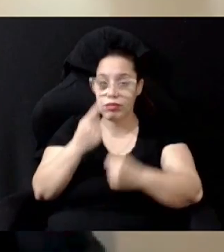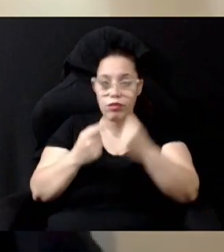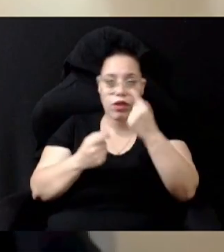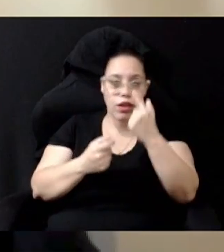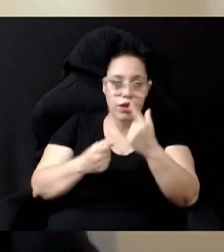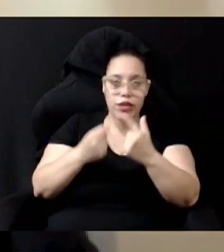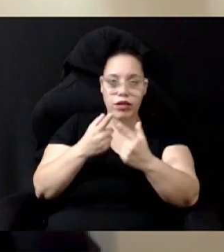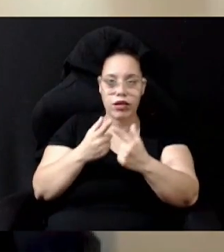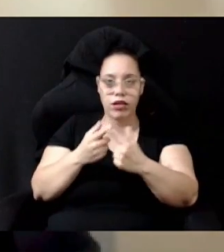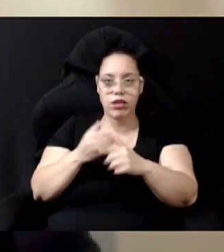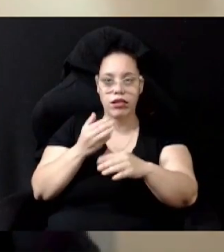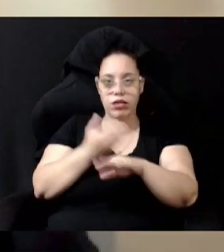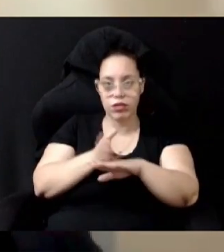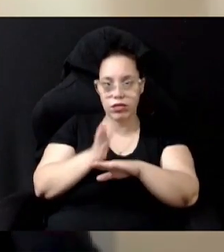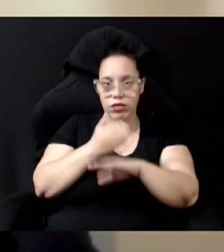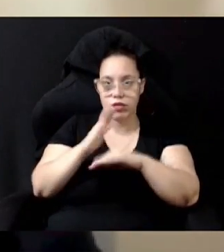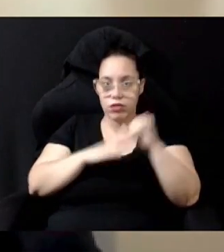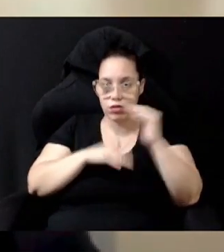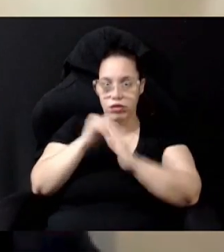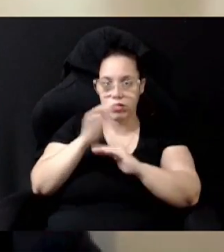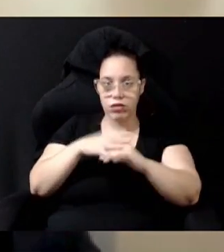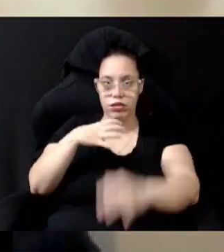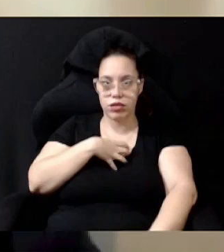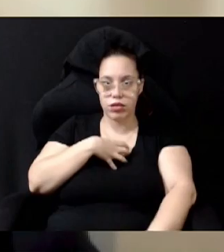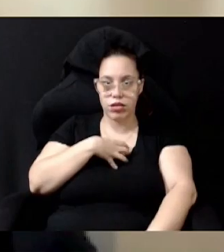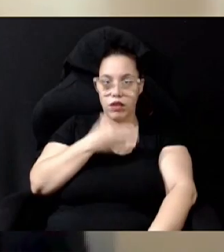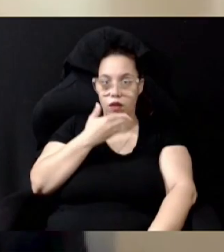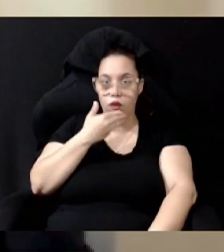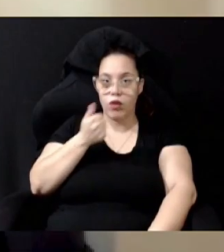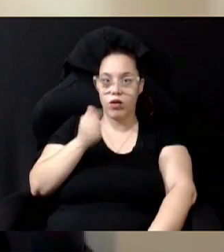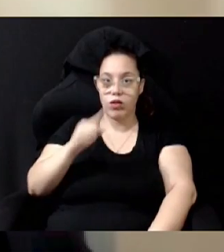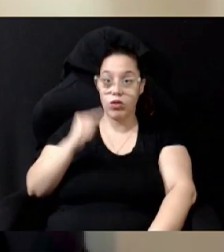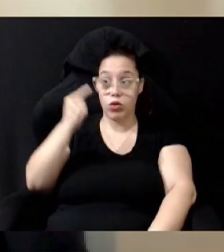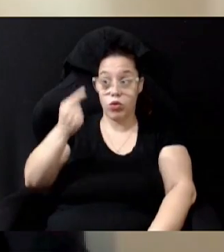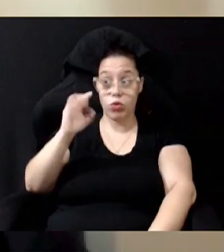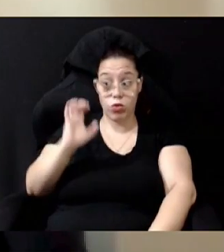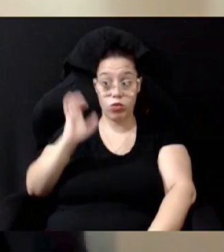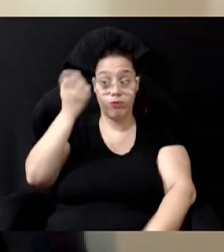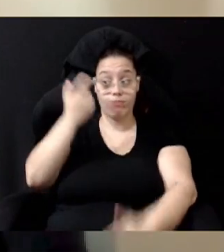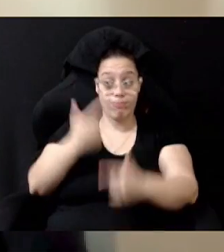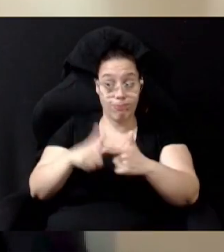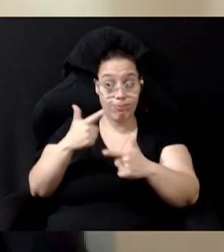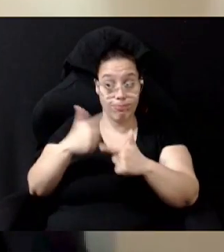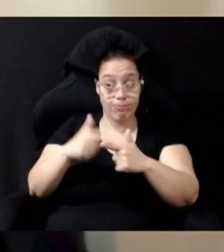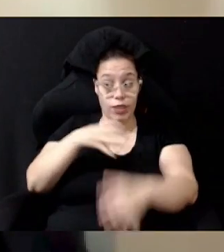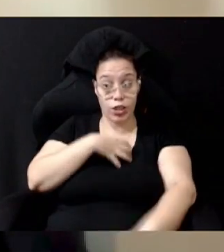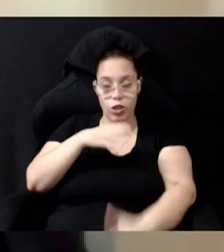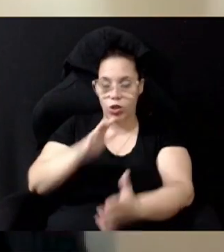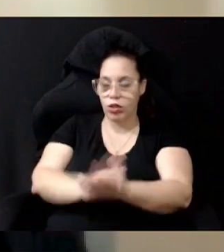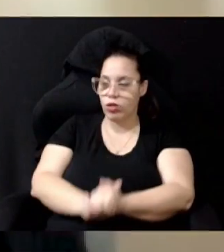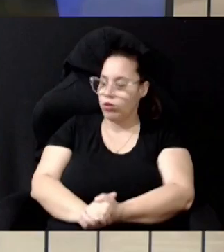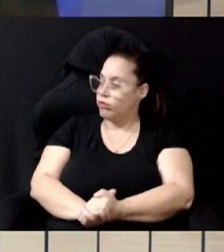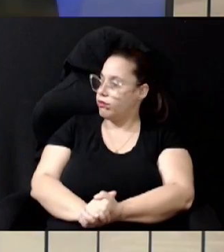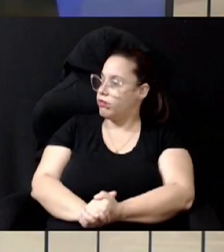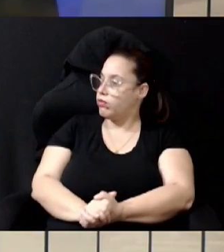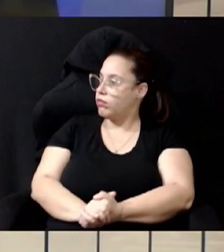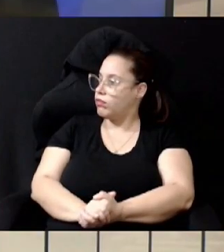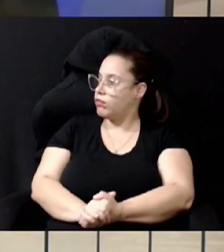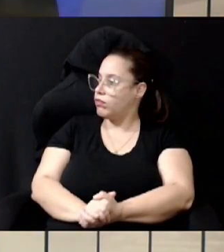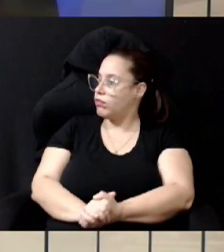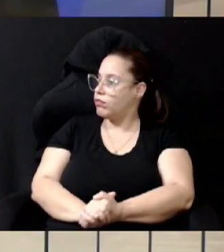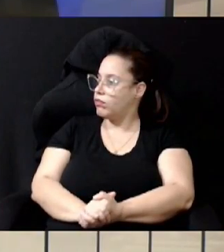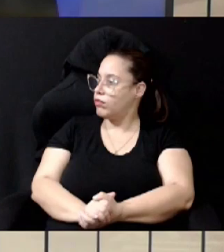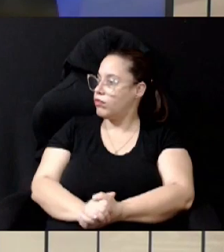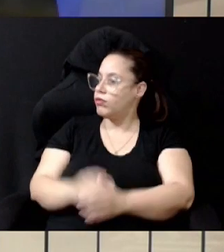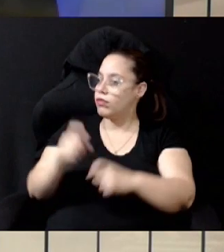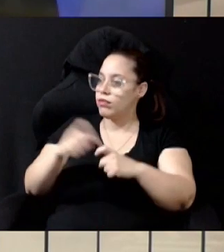tratar o sintoma e se investigar para ver se não tem uma outra causa que esteja causando esses sintomas, provocando esses sintomas. Doutor, eu queria